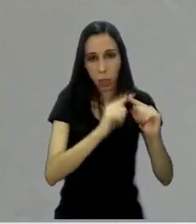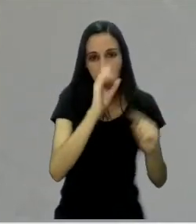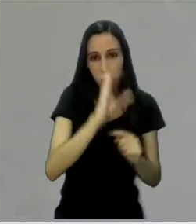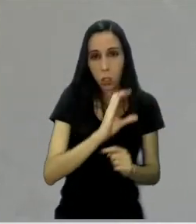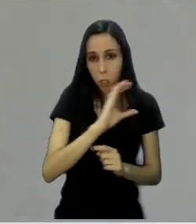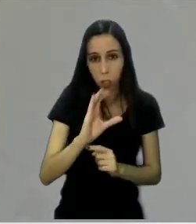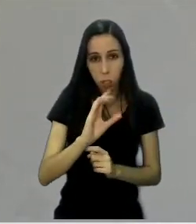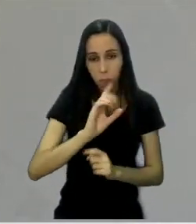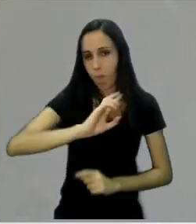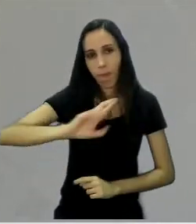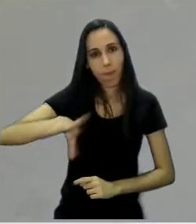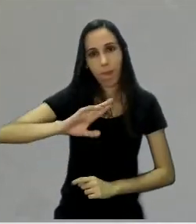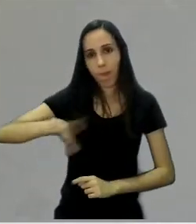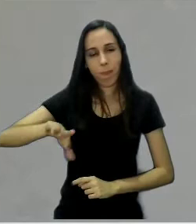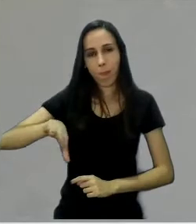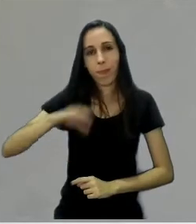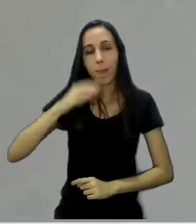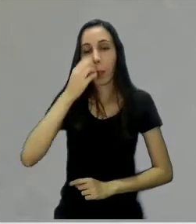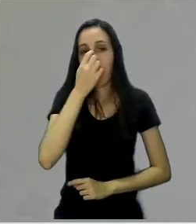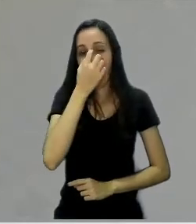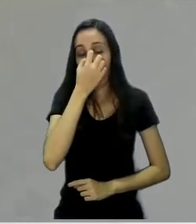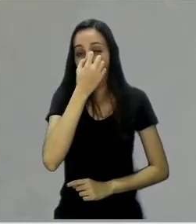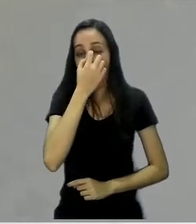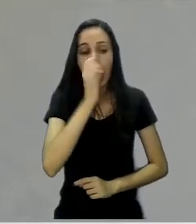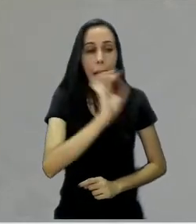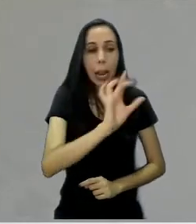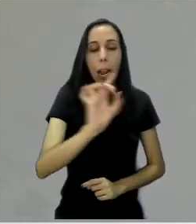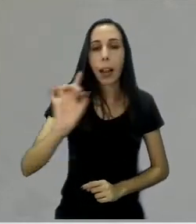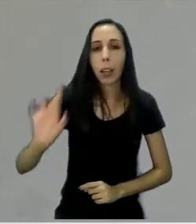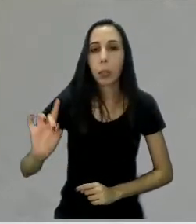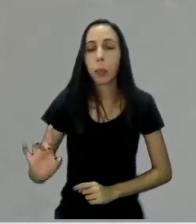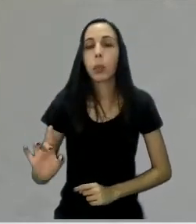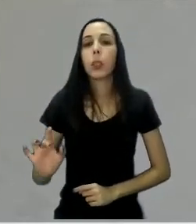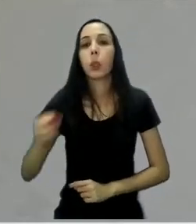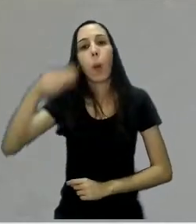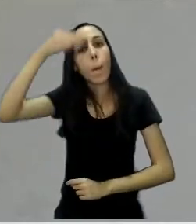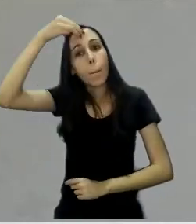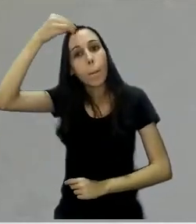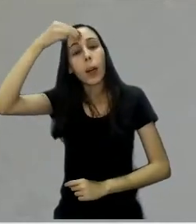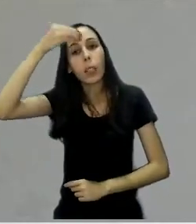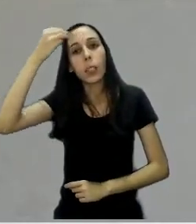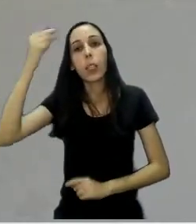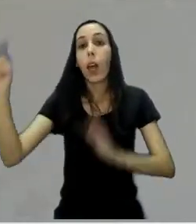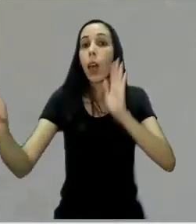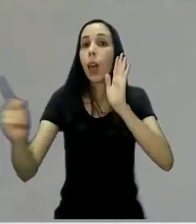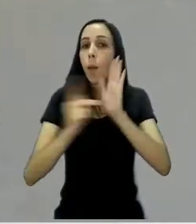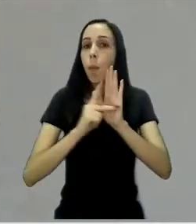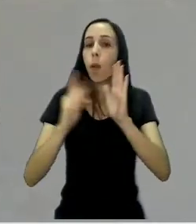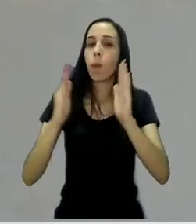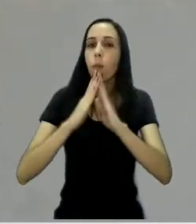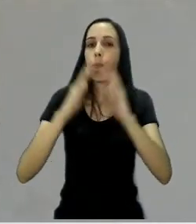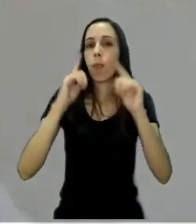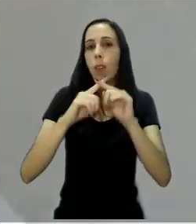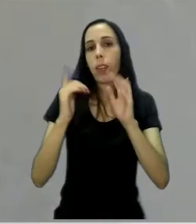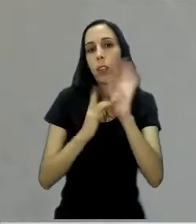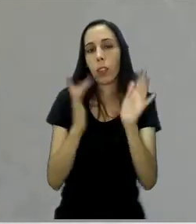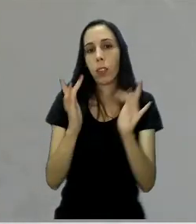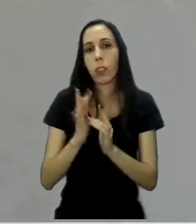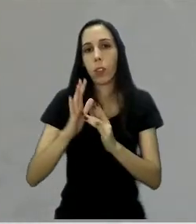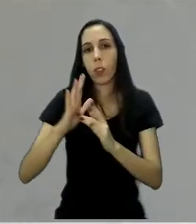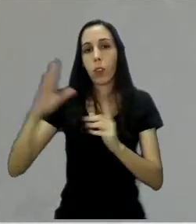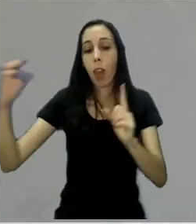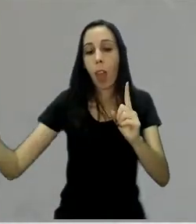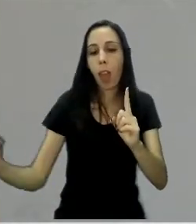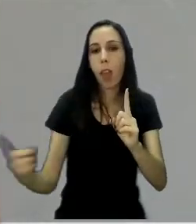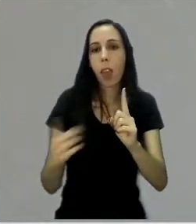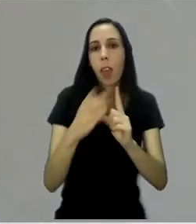a Igreja de Cristo. Cada um de nós, como batizado, faz parte da Igreja de Cristo,